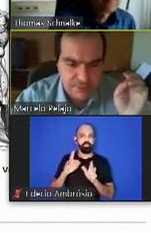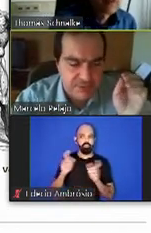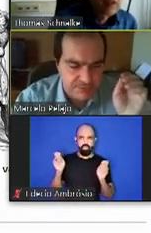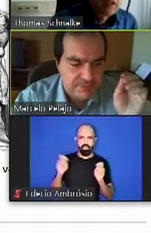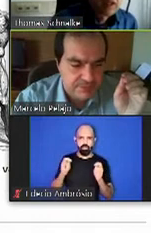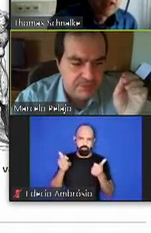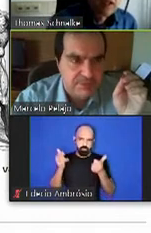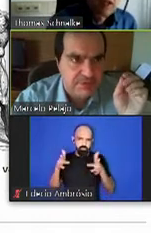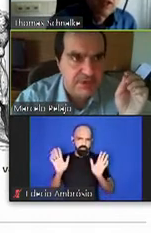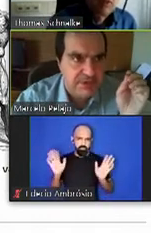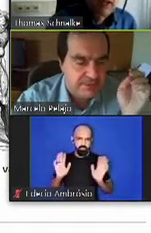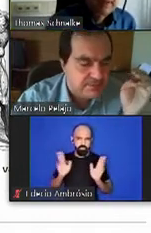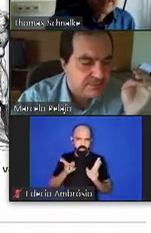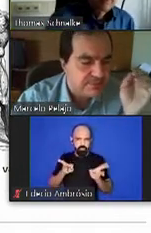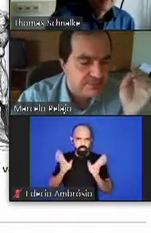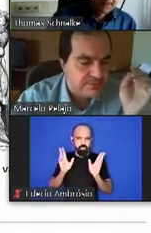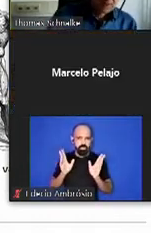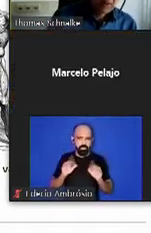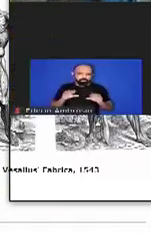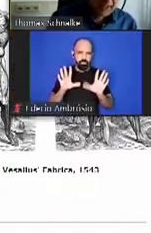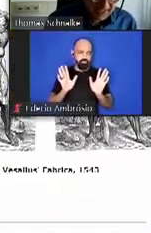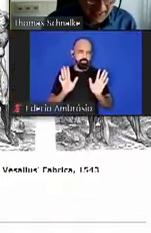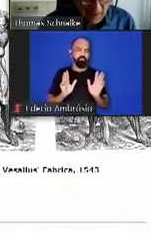assim? Sim, sim, tudo bem.